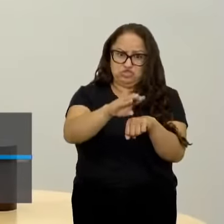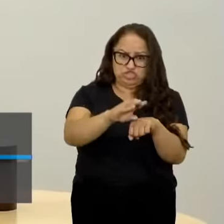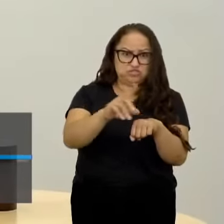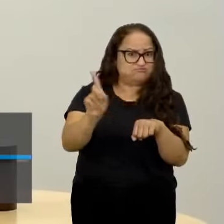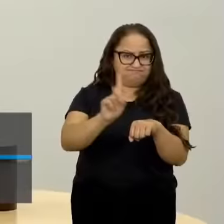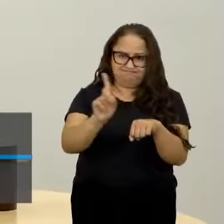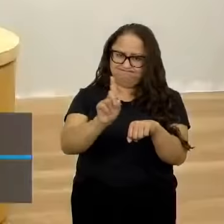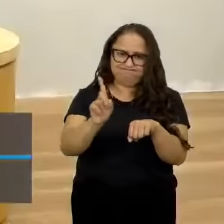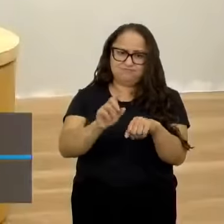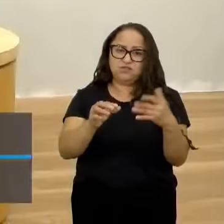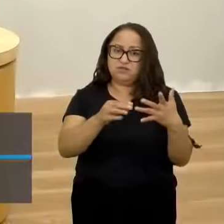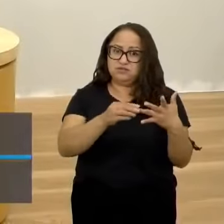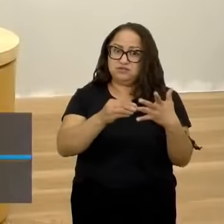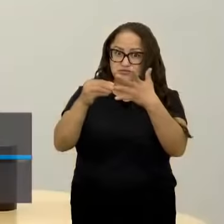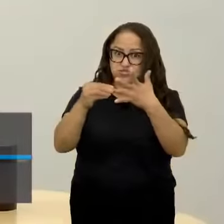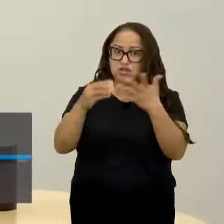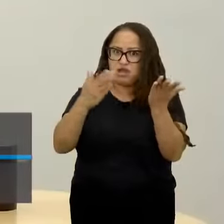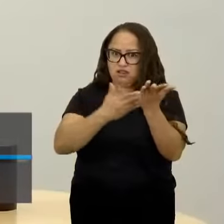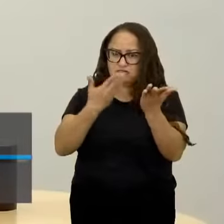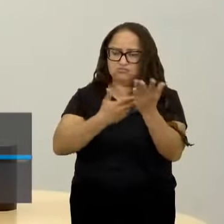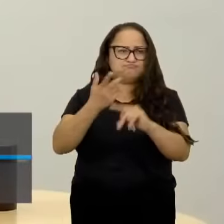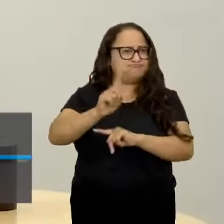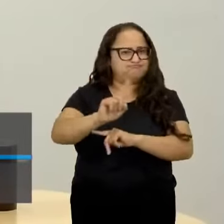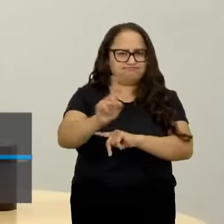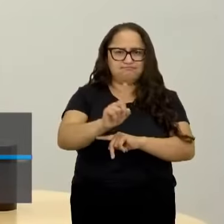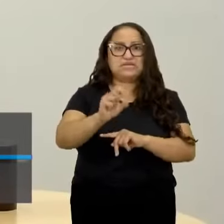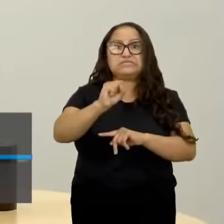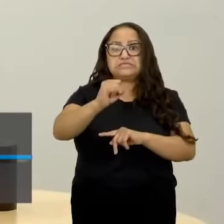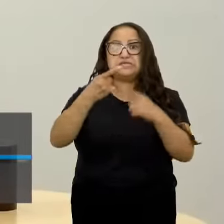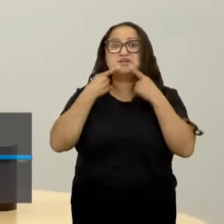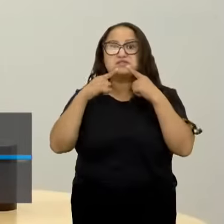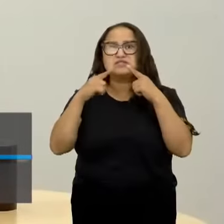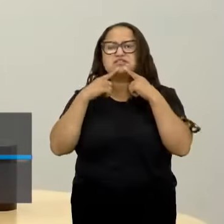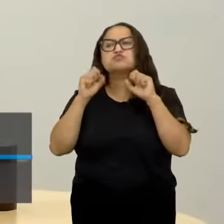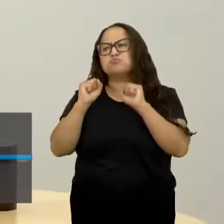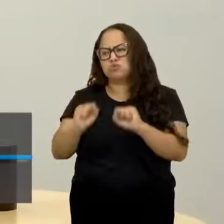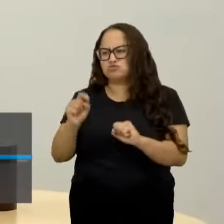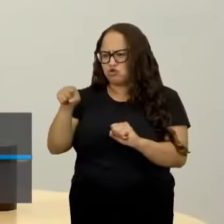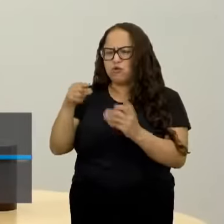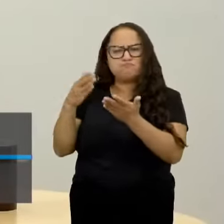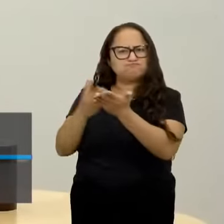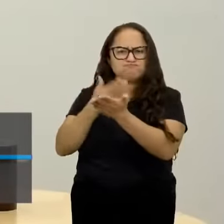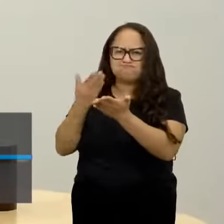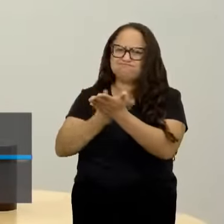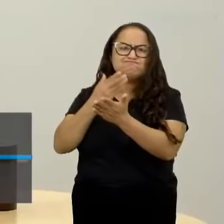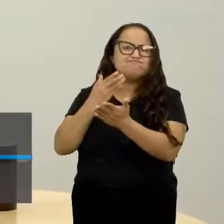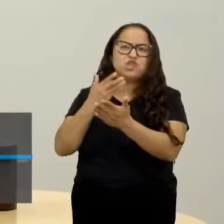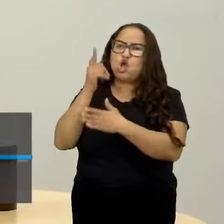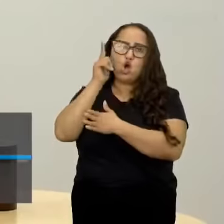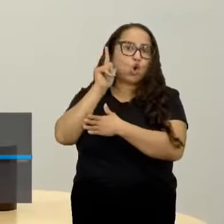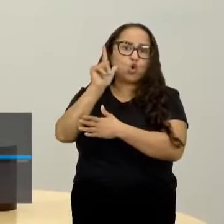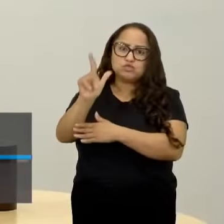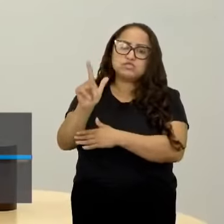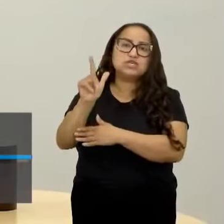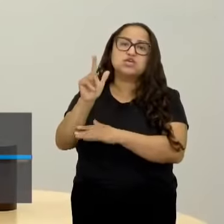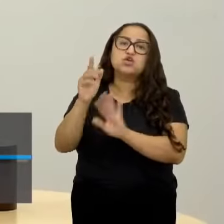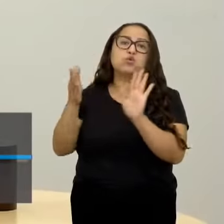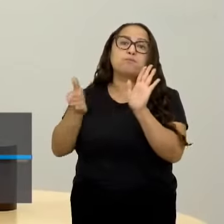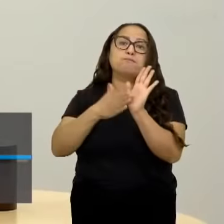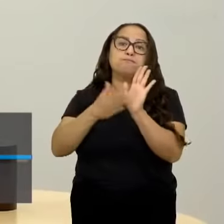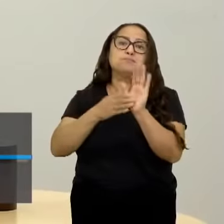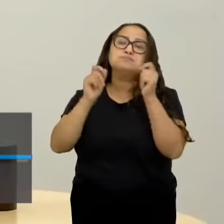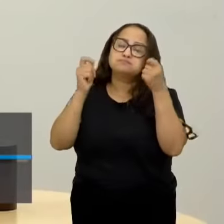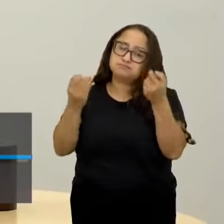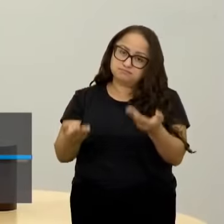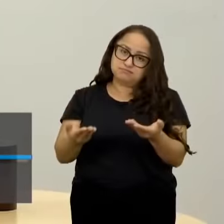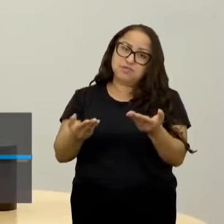leitura né É raro acontecer isso mas pode acontecer tipo um crítico mesmo literário saúde para dizer a obra não alcançou aquilo que prometeu eu